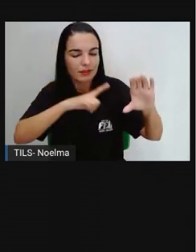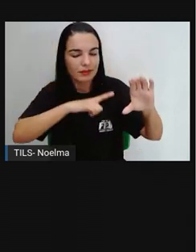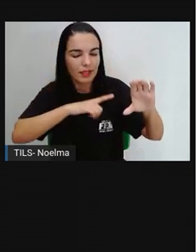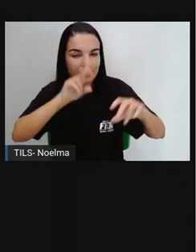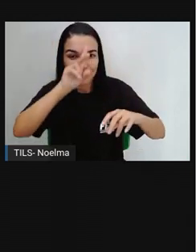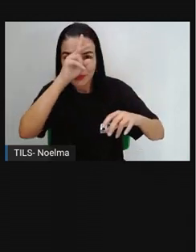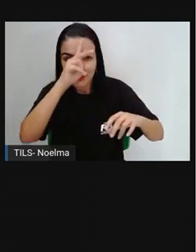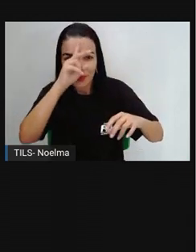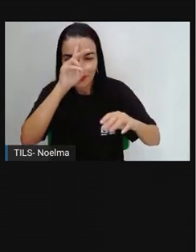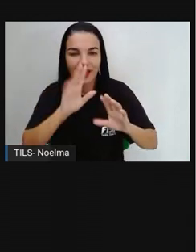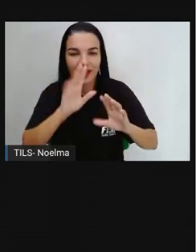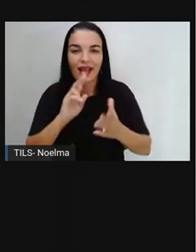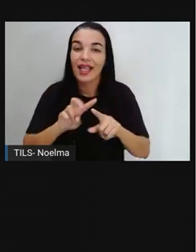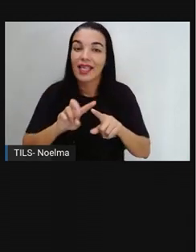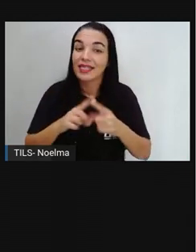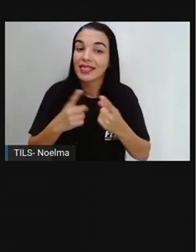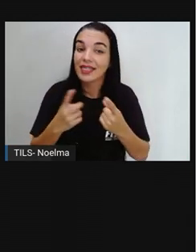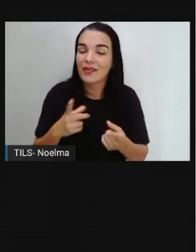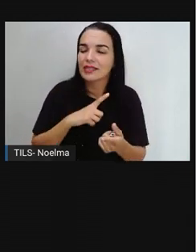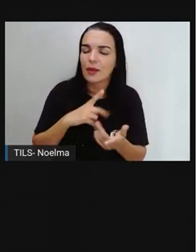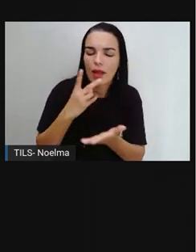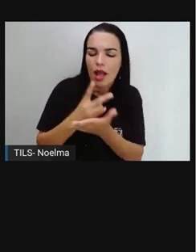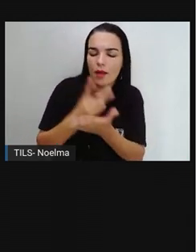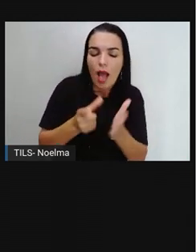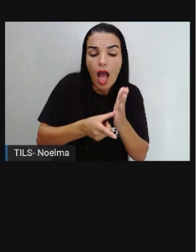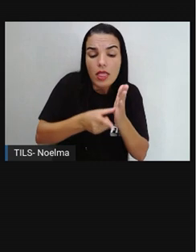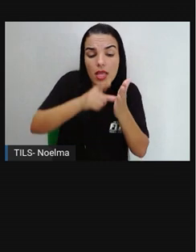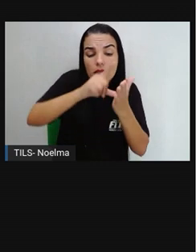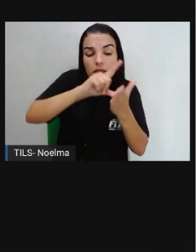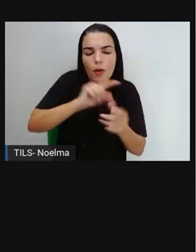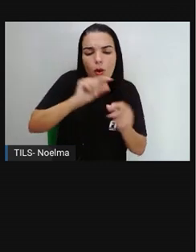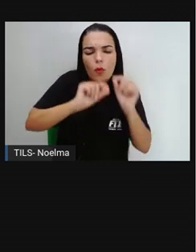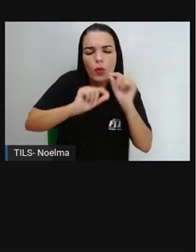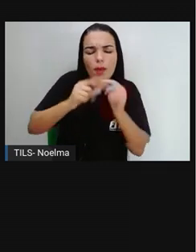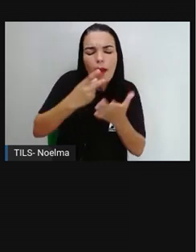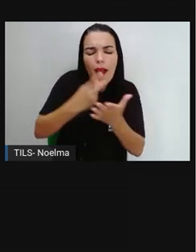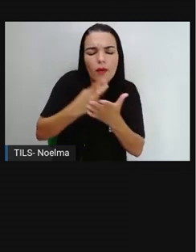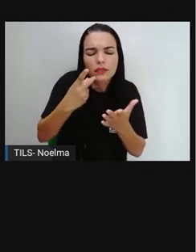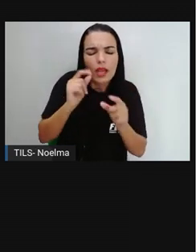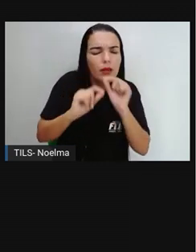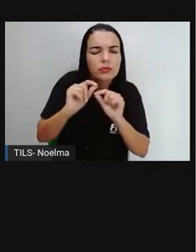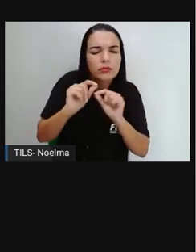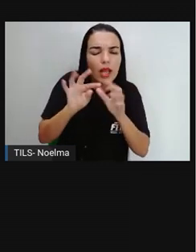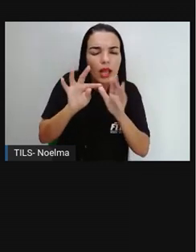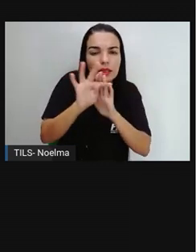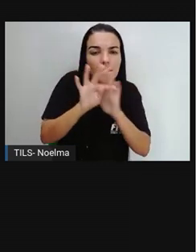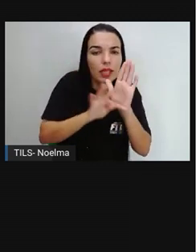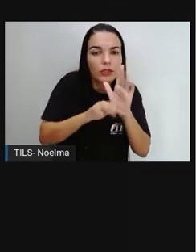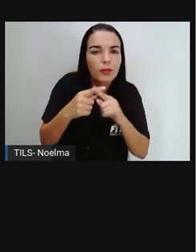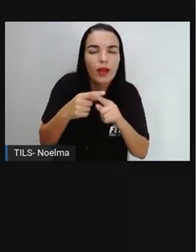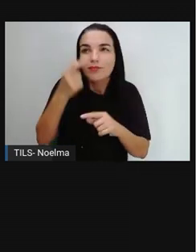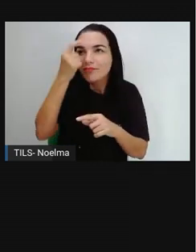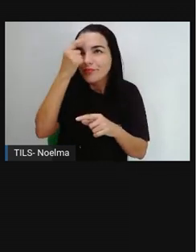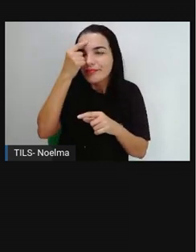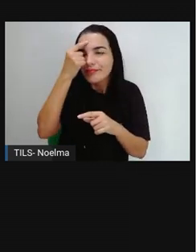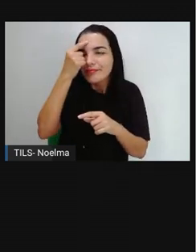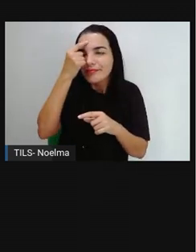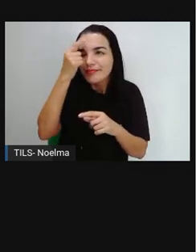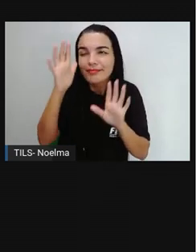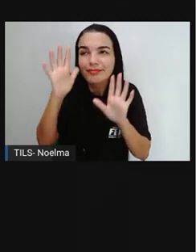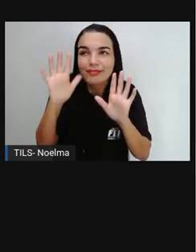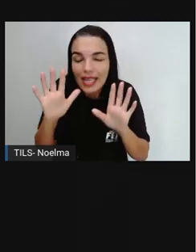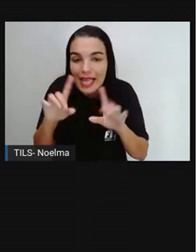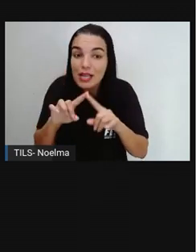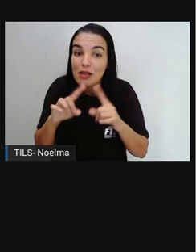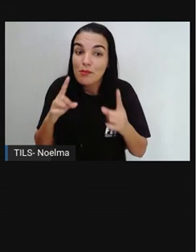gente antecipa o que pode acontecer em um texto de uma forma, digamos assim, meio inconsciente. Mas a gente